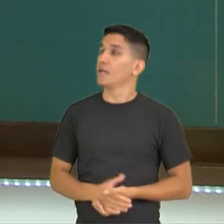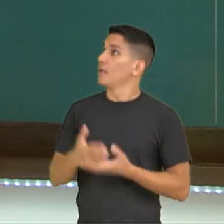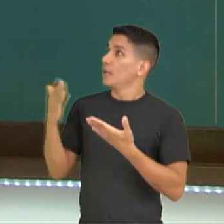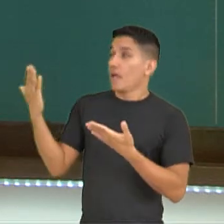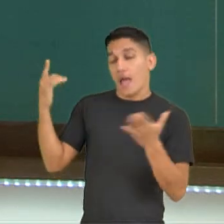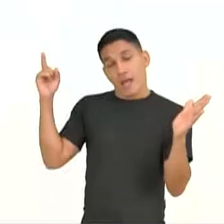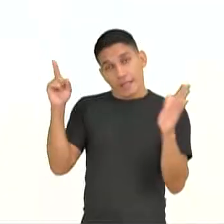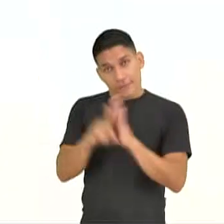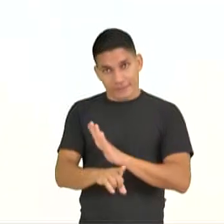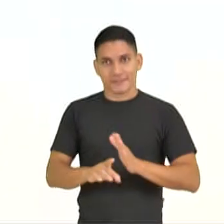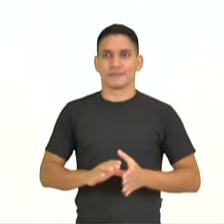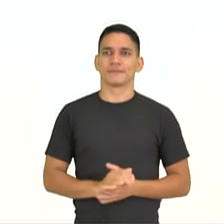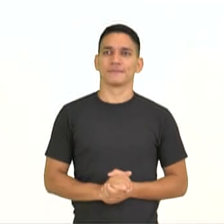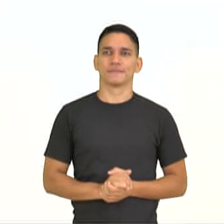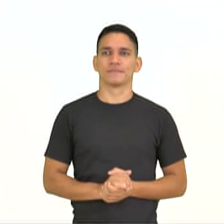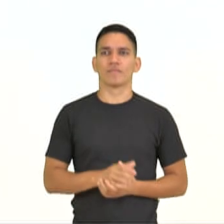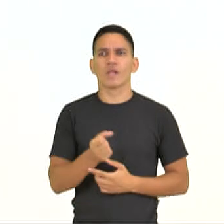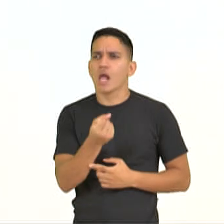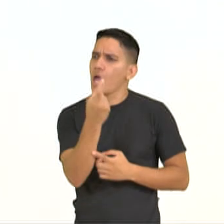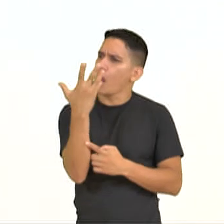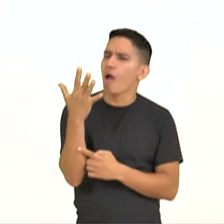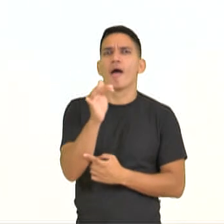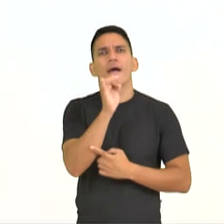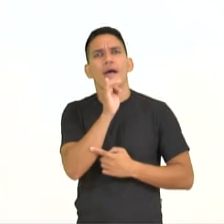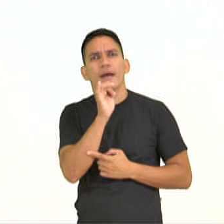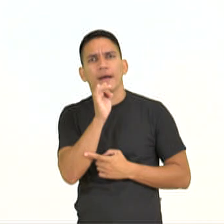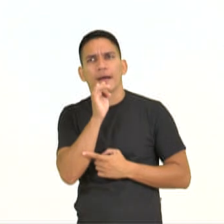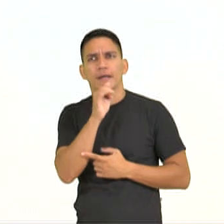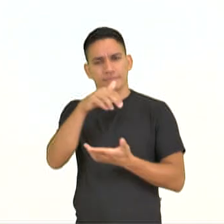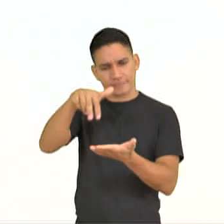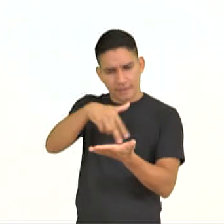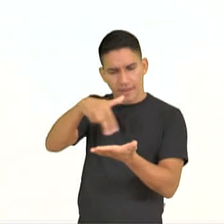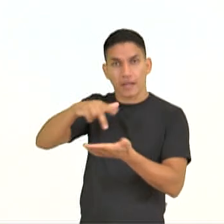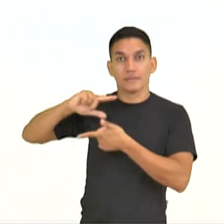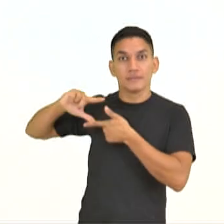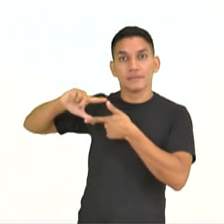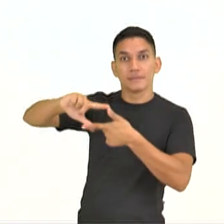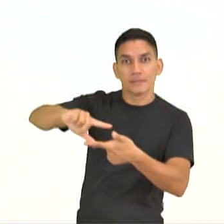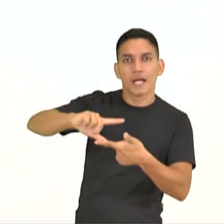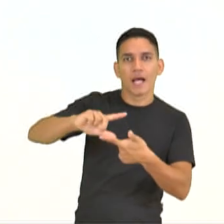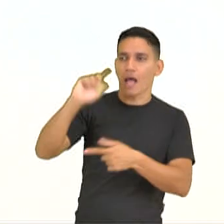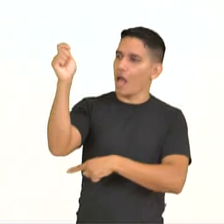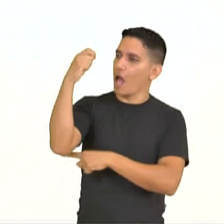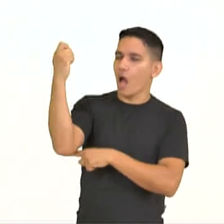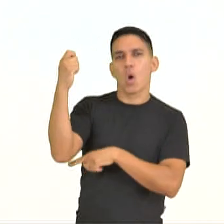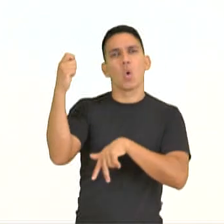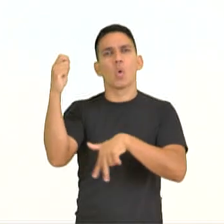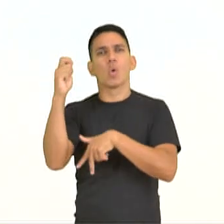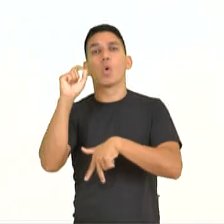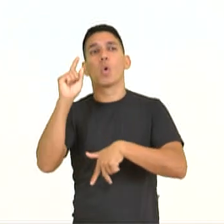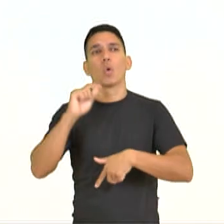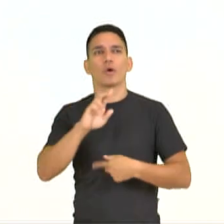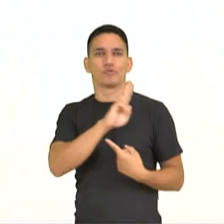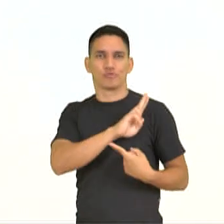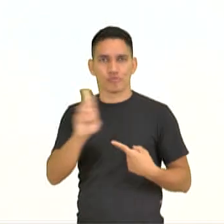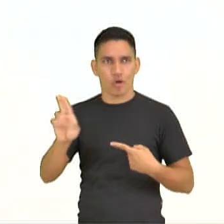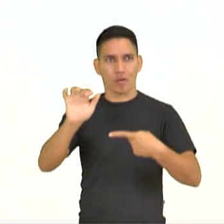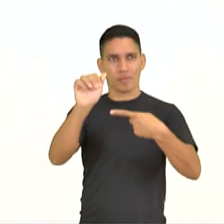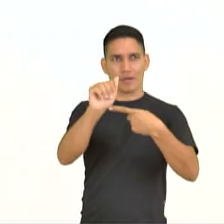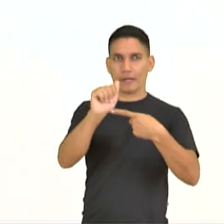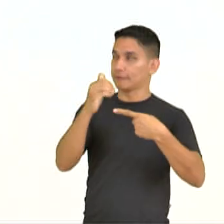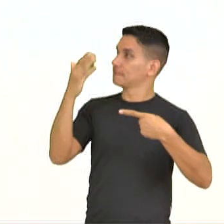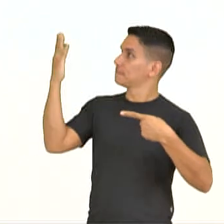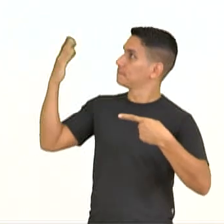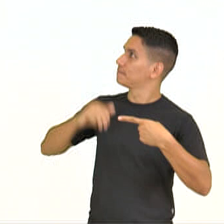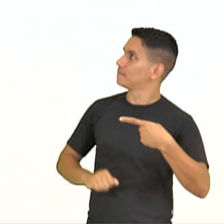Vamos ao quiz? São exemplos de danças tradicionais gaúchas. A. Vaneira, vaneirão e